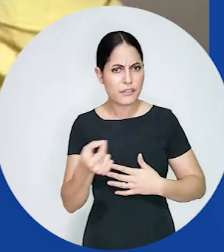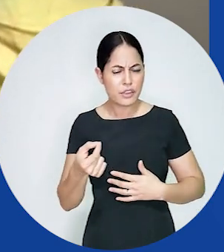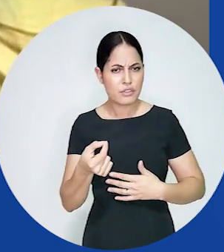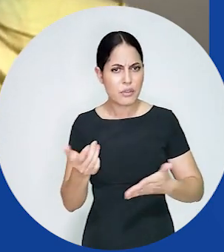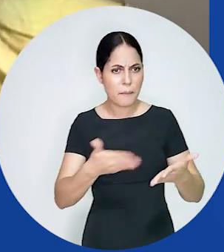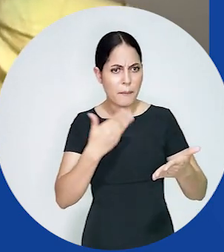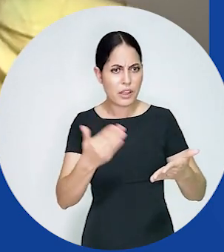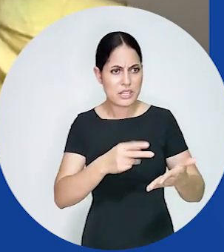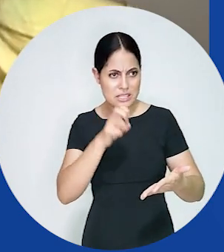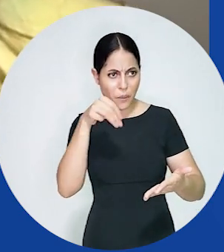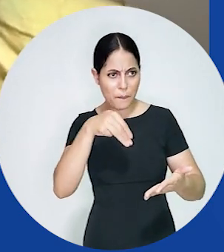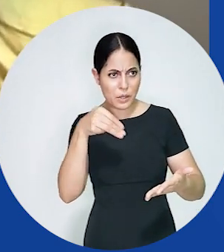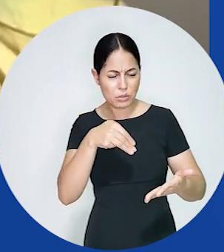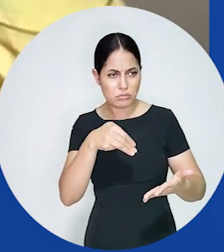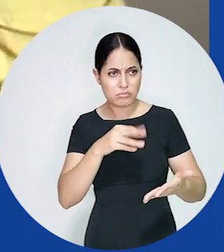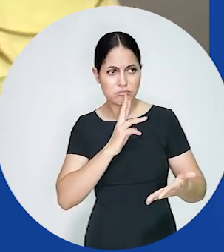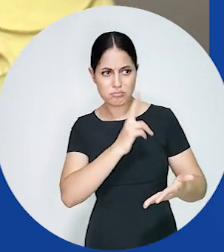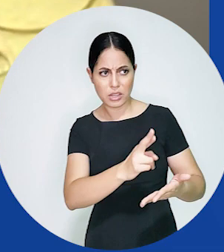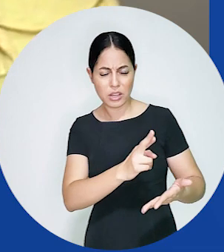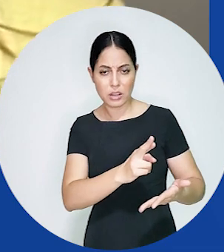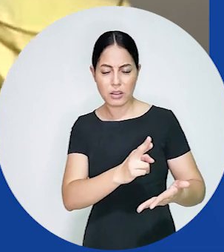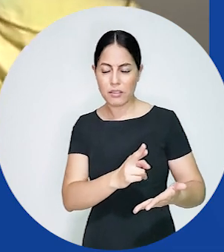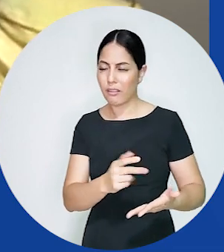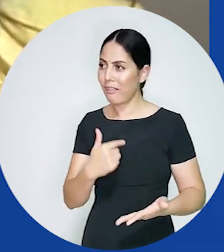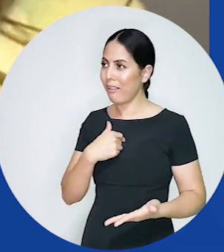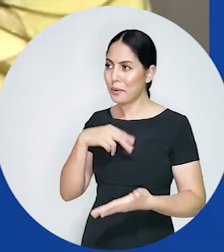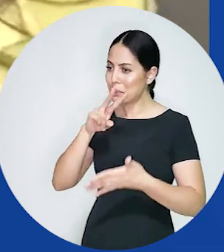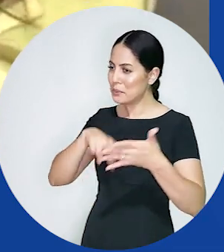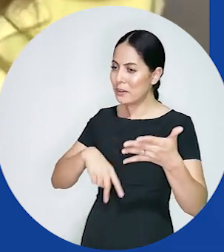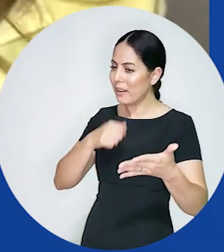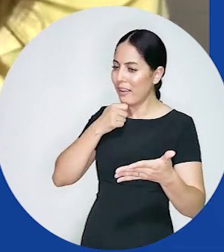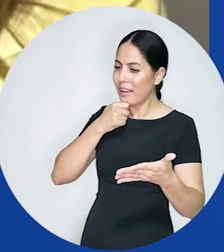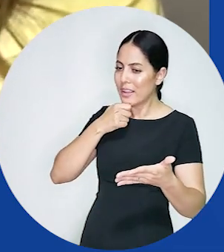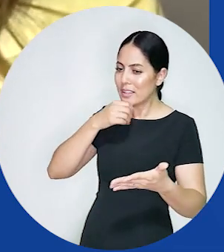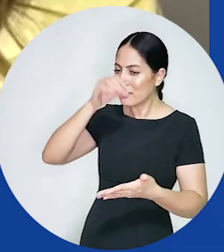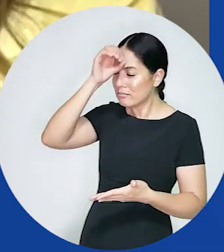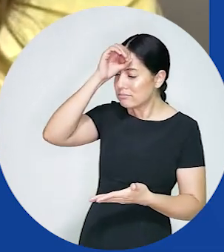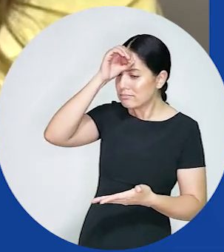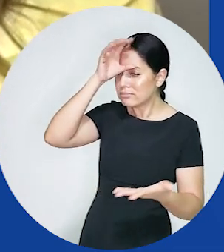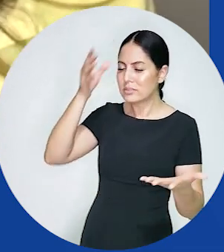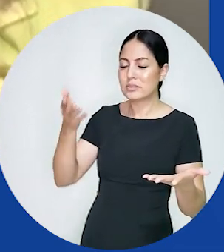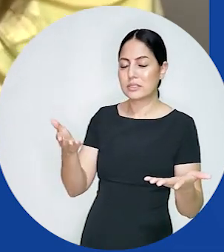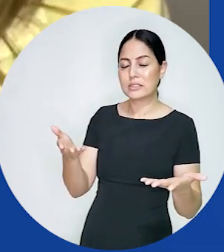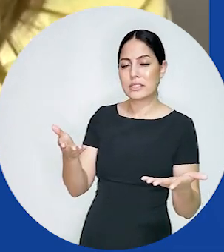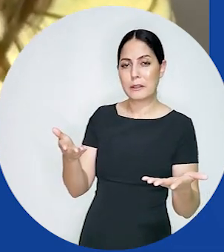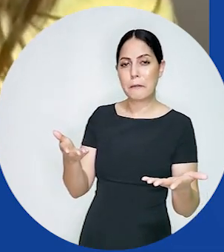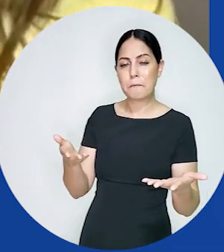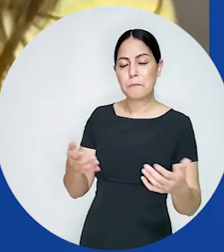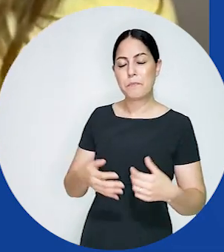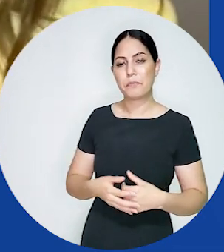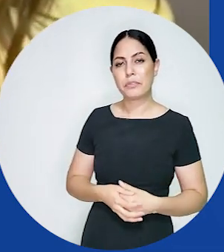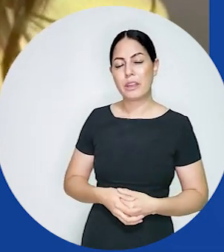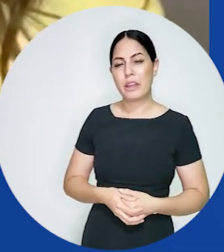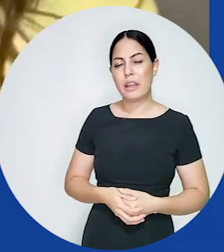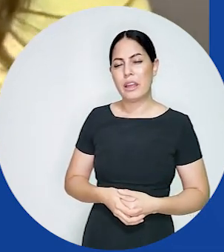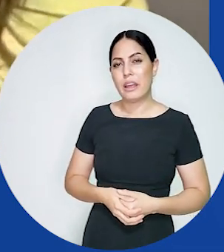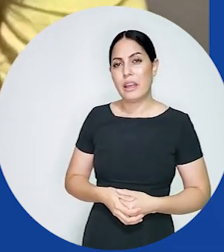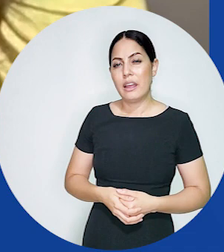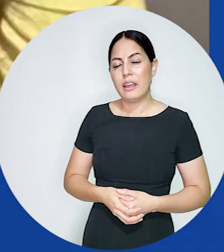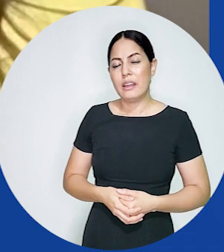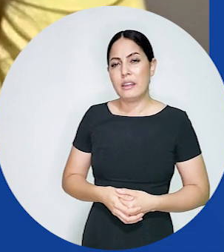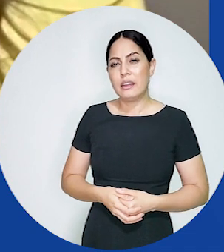120 páginas, Gabriela, você pode comentar? 5 minutos saiu a decisão. Eu falo, não, eu não li. Eu não sei. E